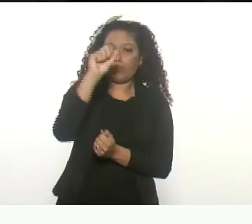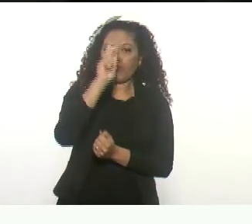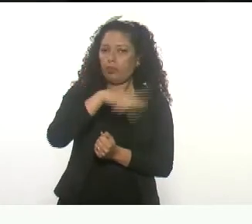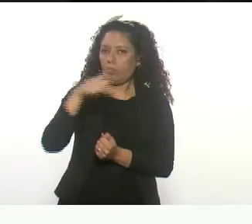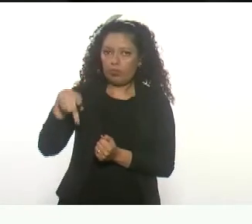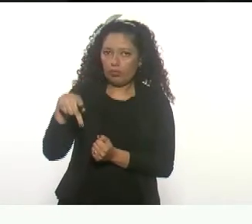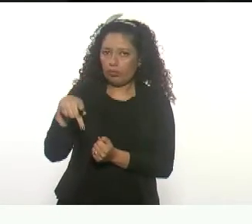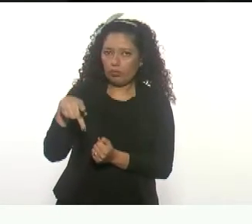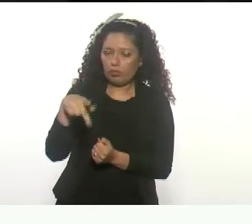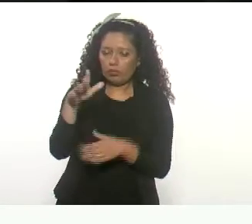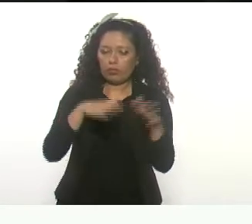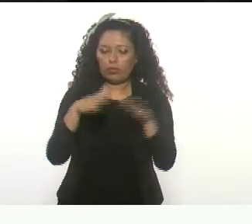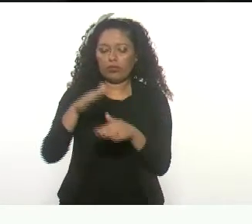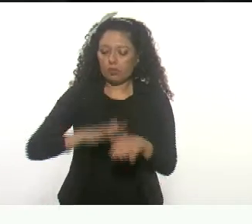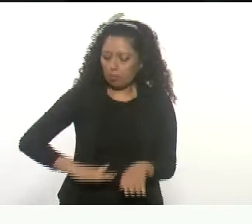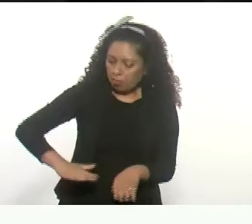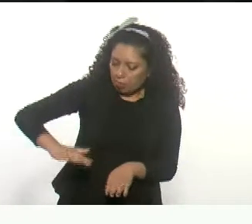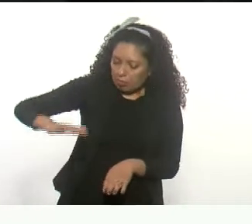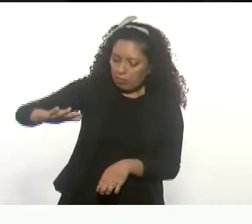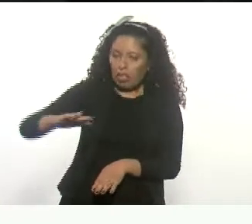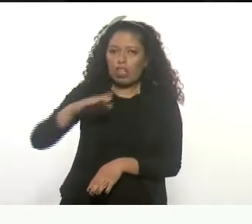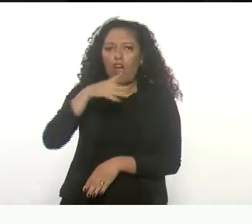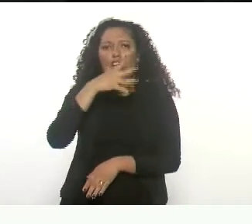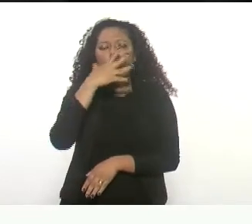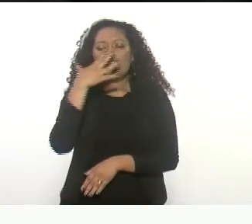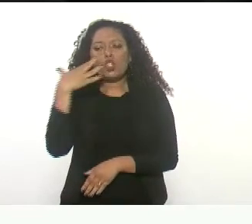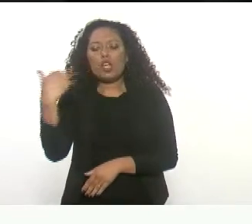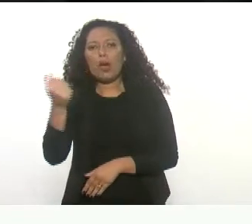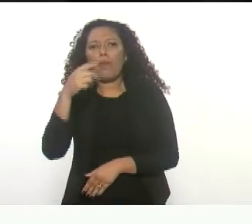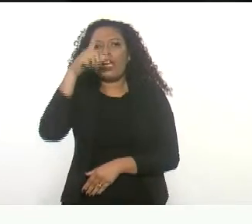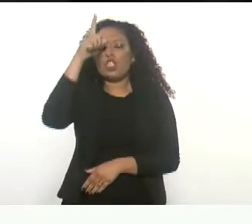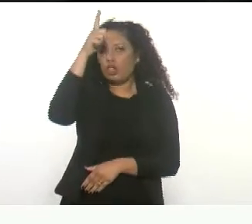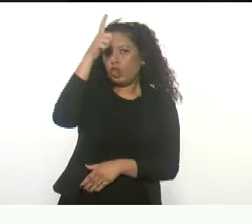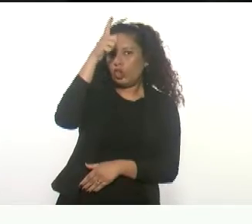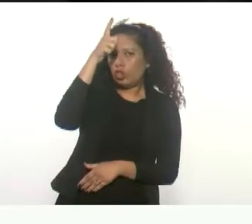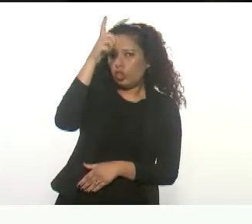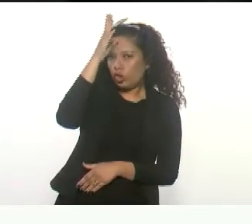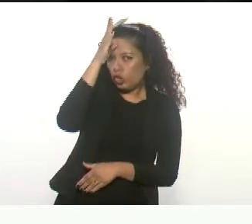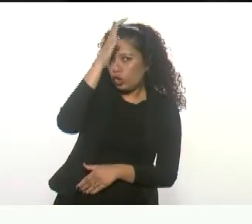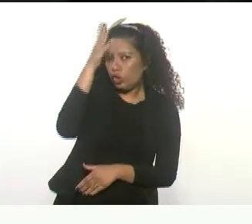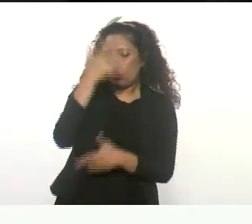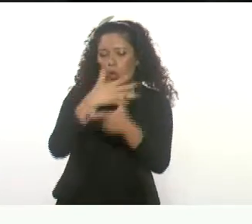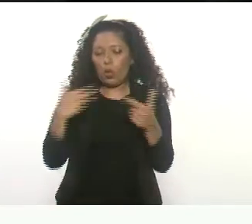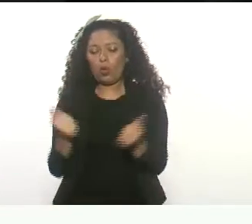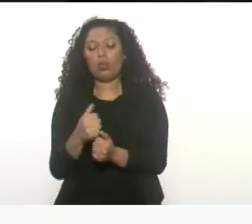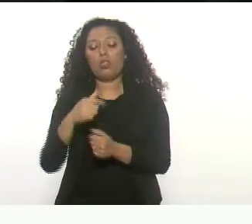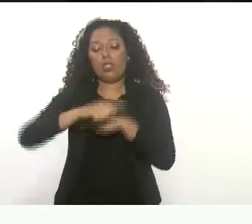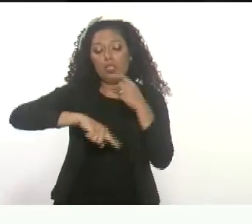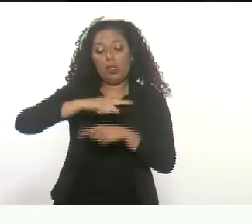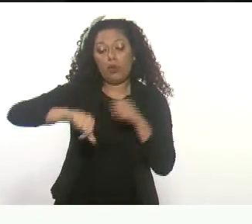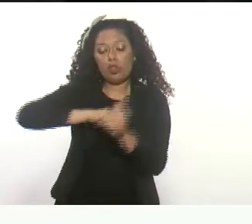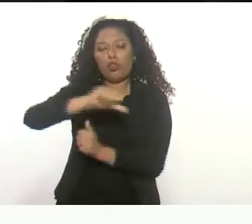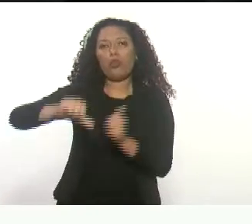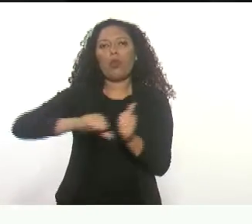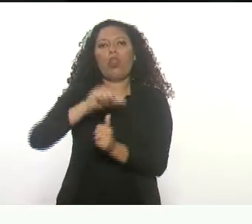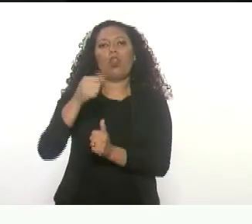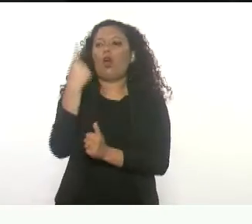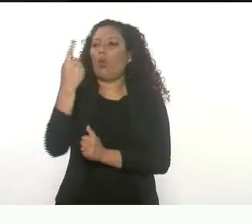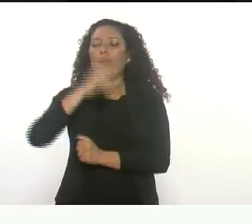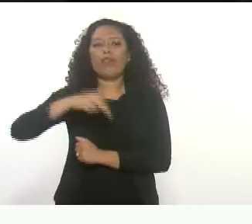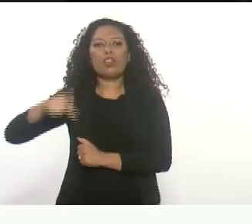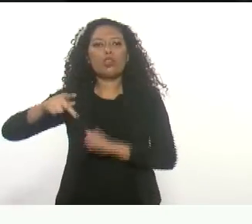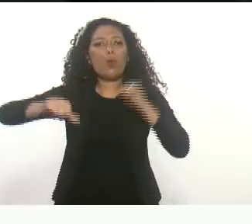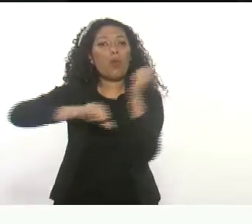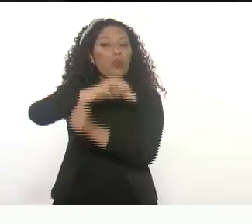mais. E aí esse aluno perde essa referência, numa idade que ele ainda é muito novo e ele ainda não tem maturidade para lidar com isso, com essa independência, essa